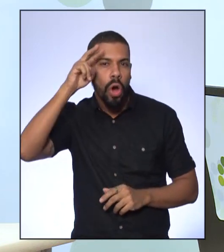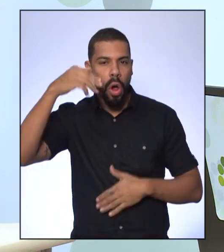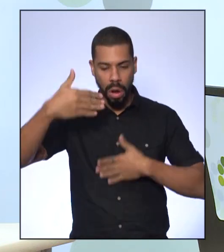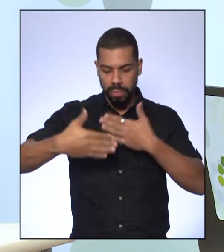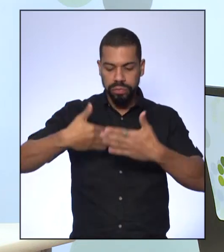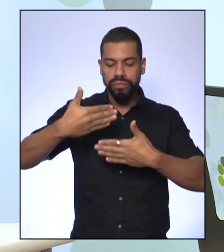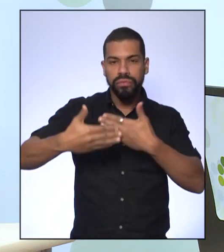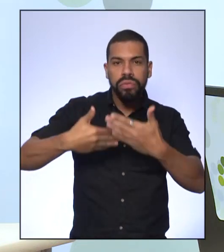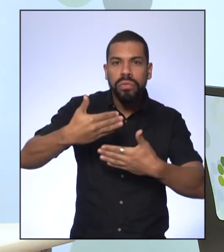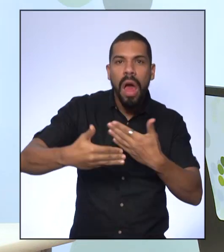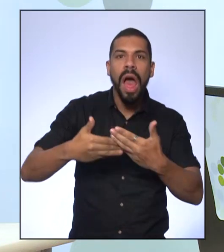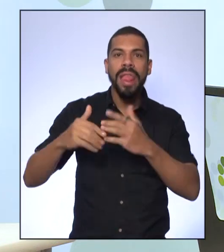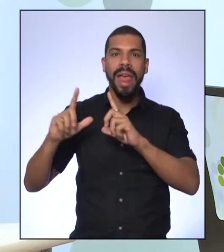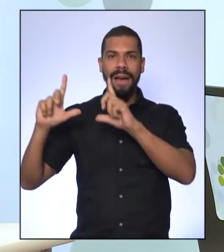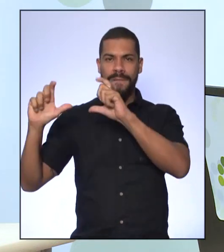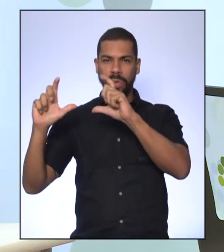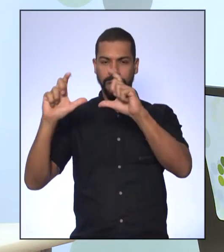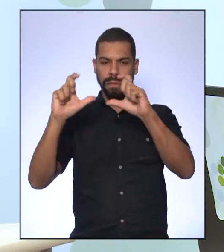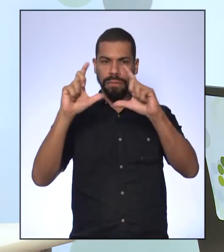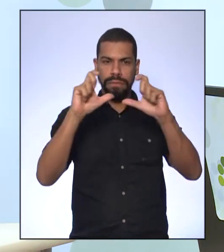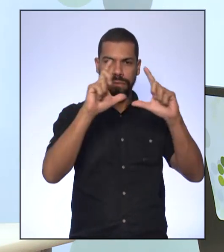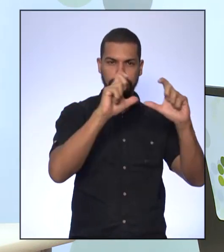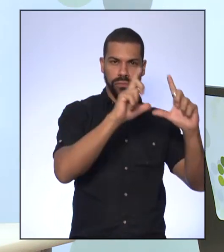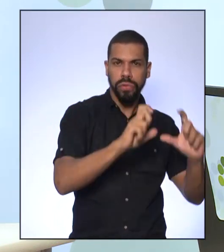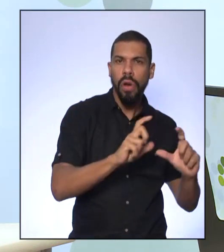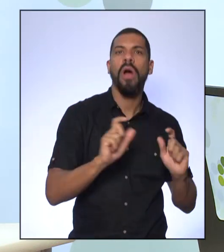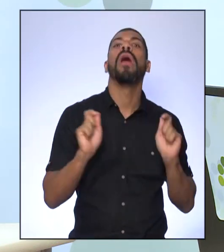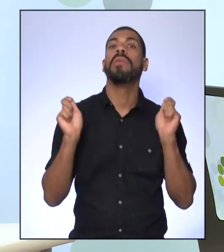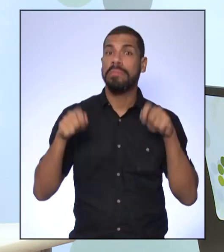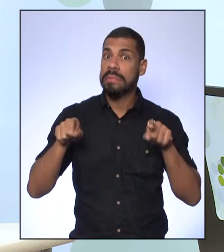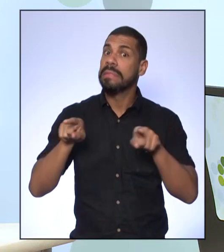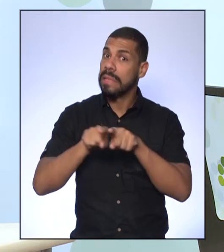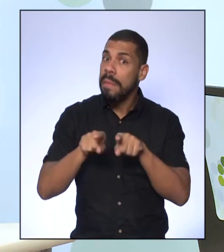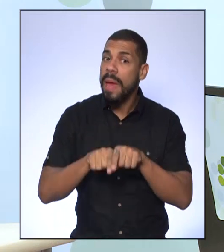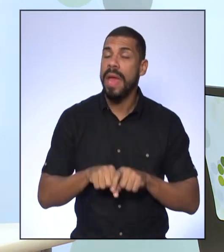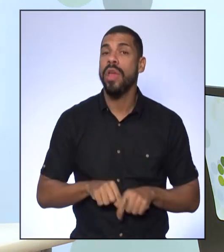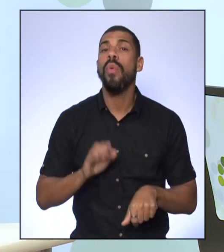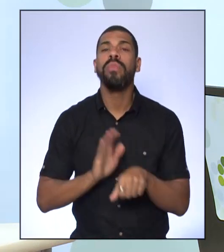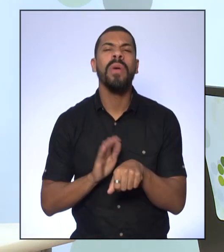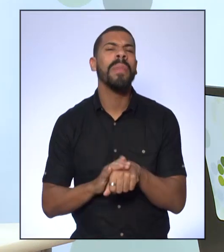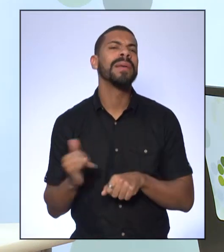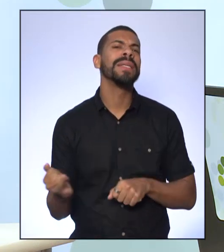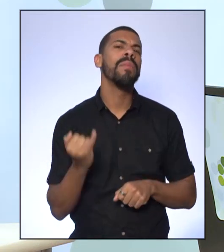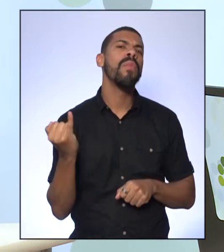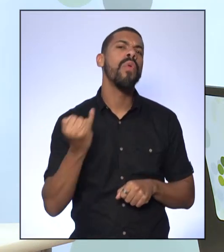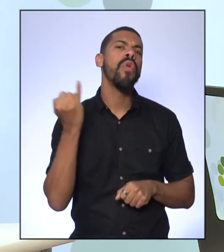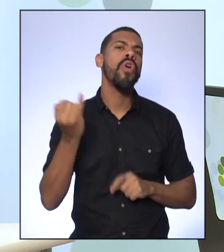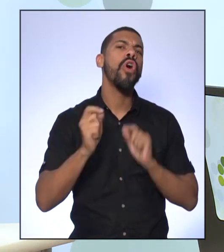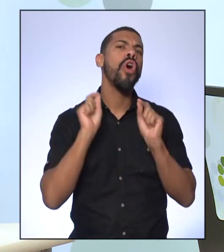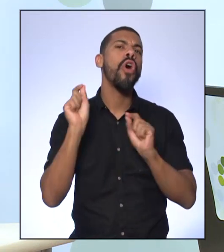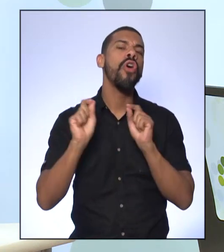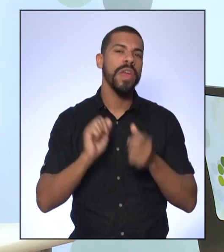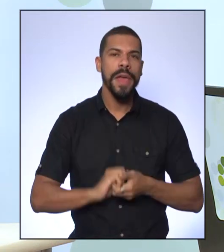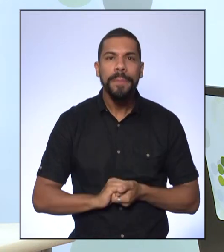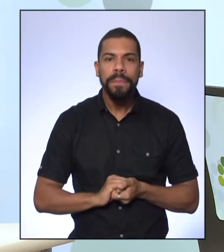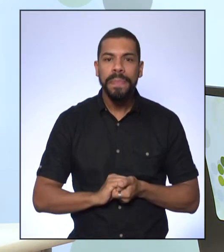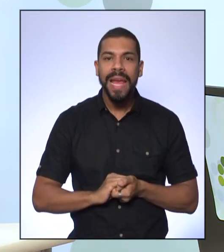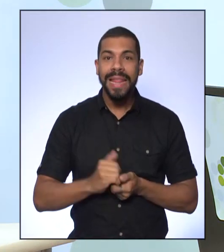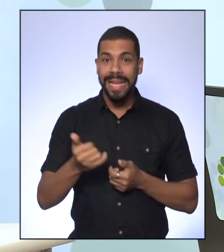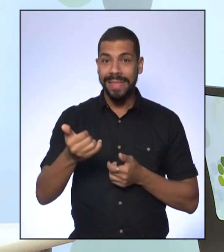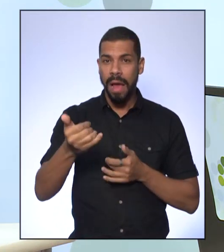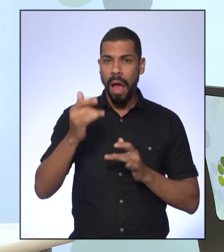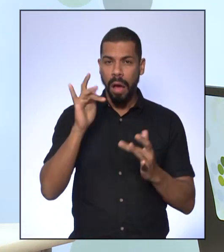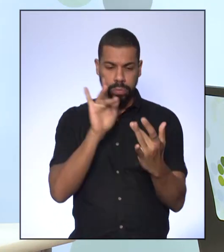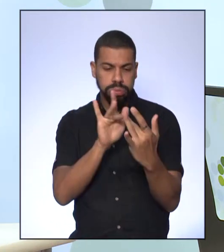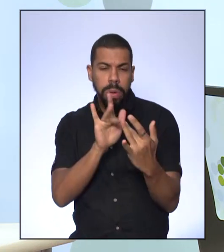da fotografia, né? Também uma coisa importante, e o desenvolvimento do sensoriamento remoto, ele